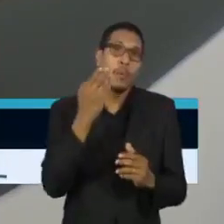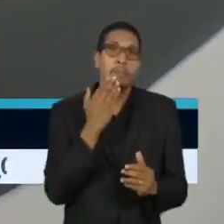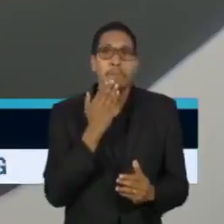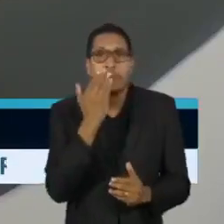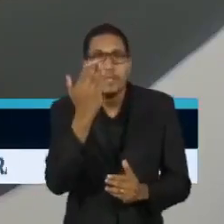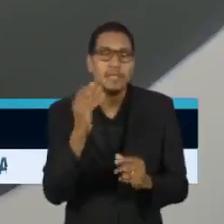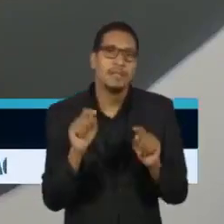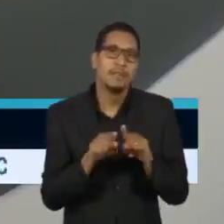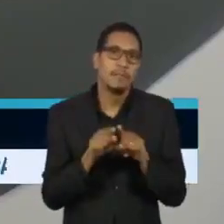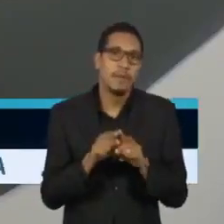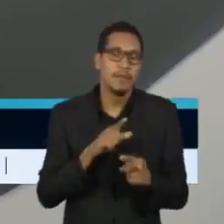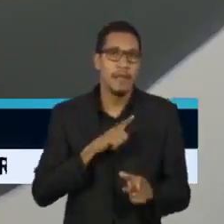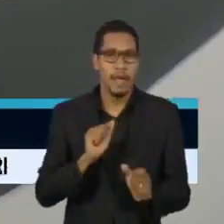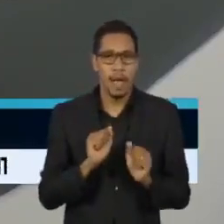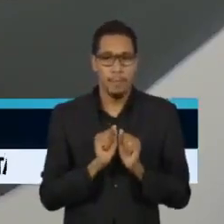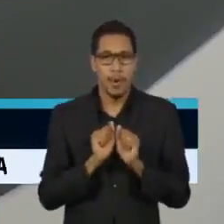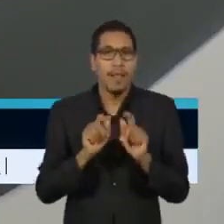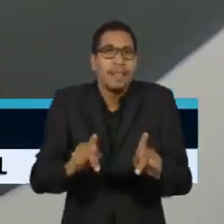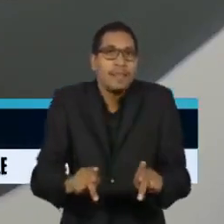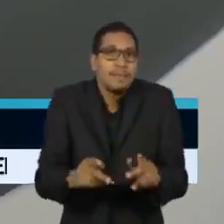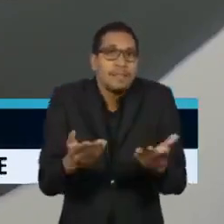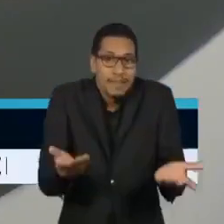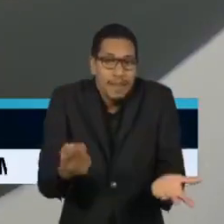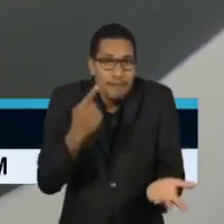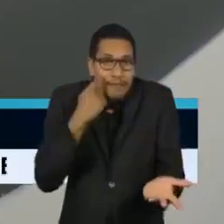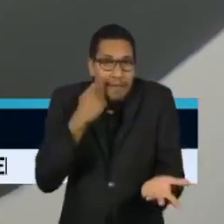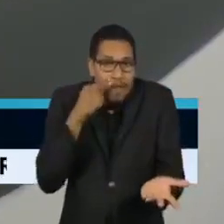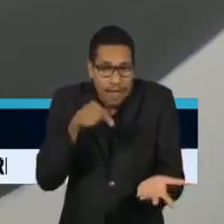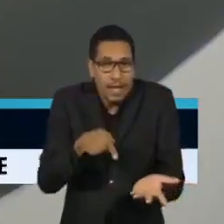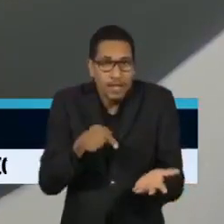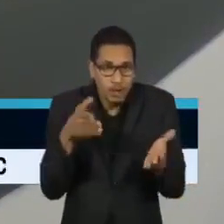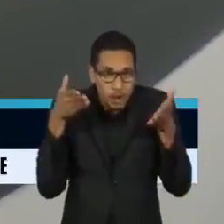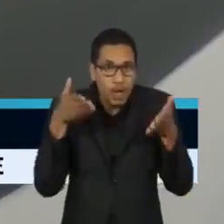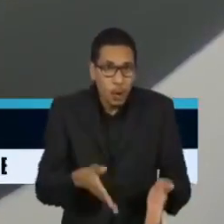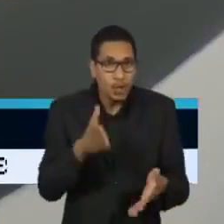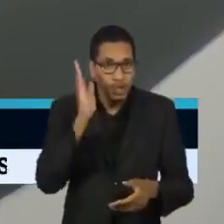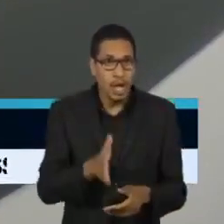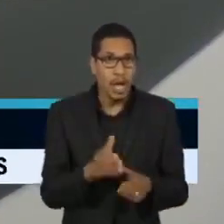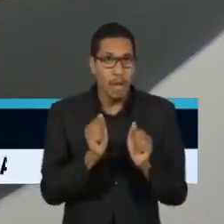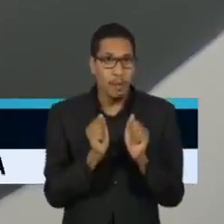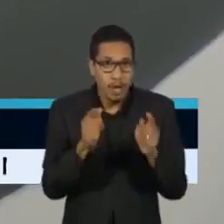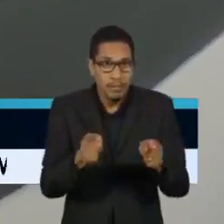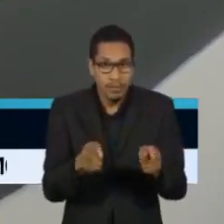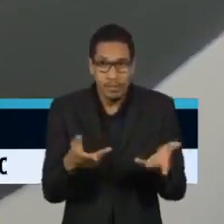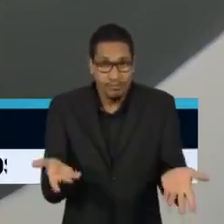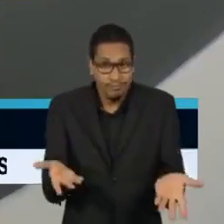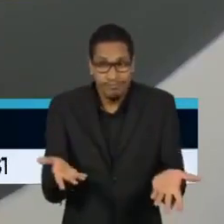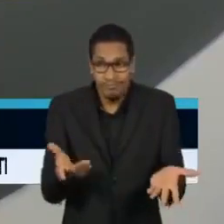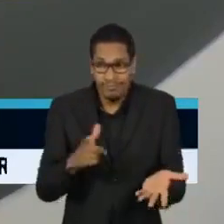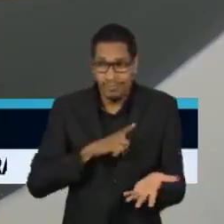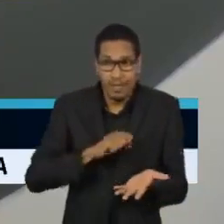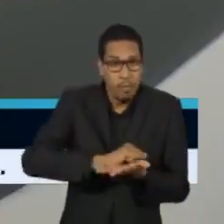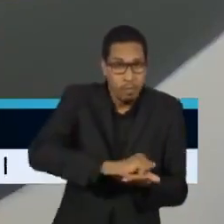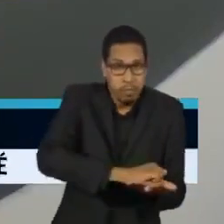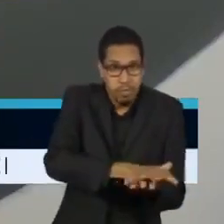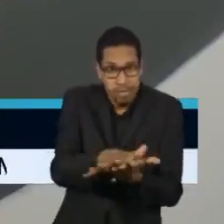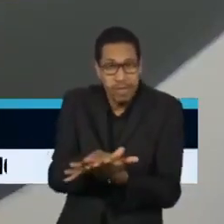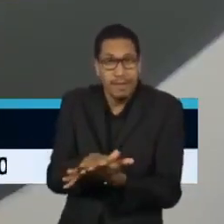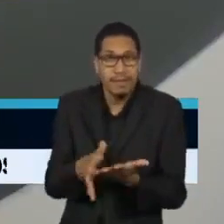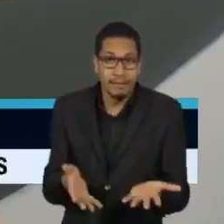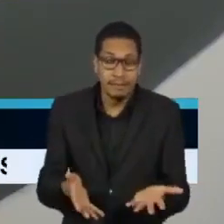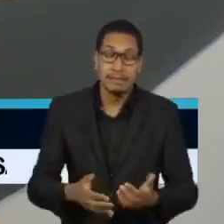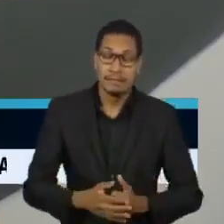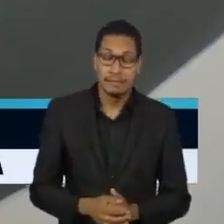São João. Apocalipse, né? Nós estamos vivendo um apocalipse. E lembre-se, lá no meio está